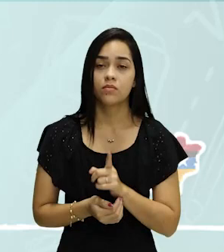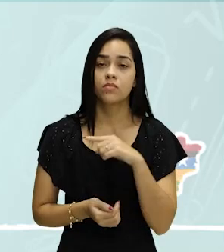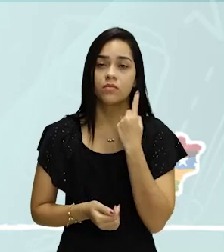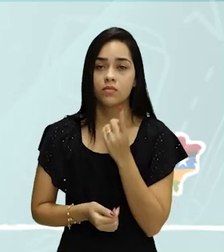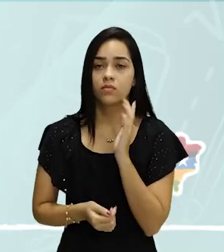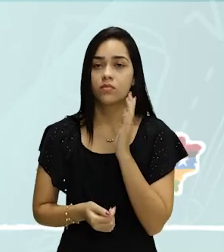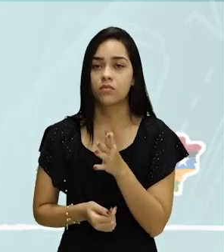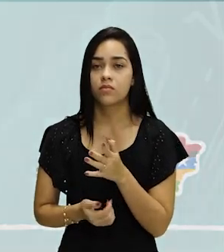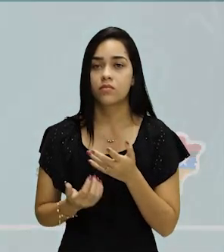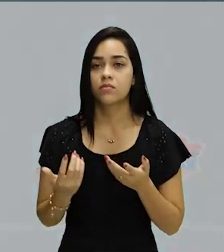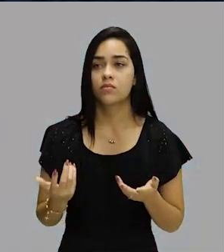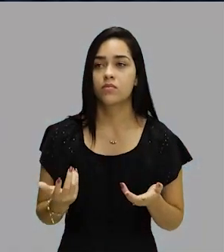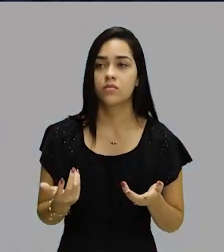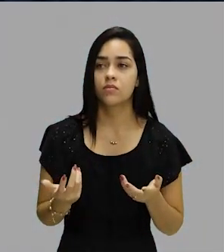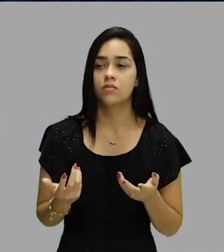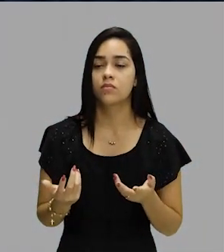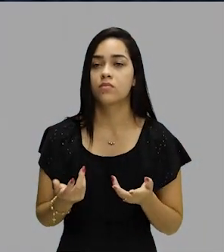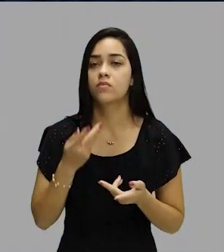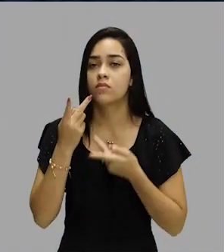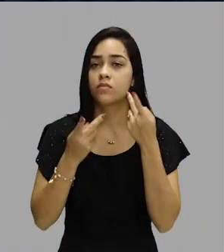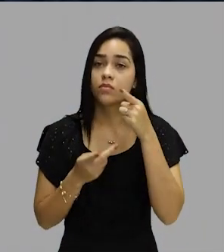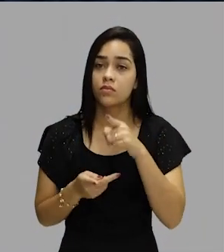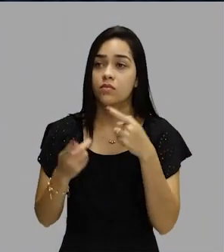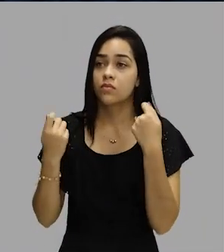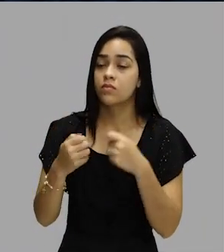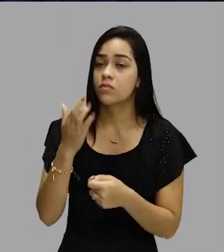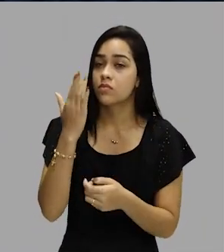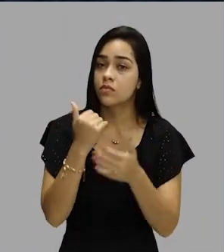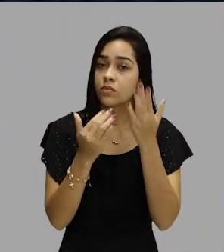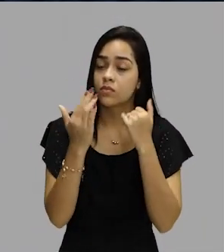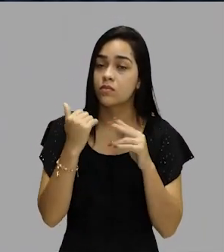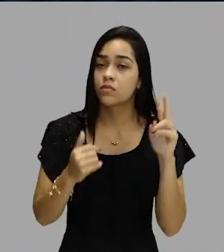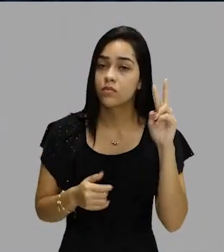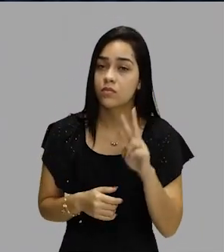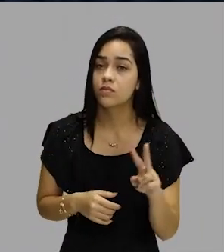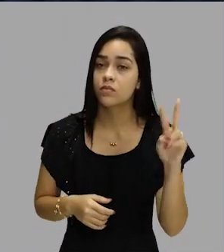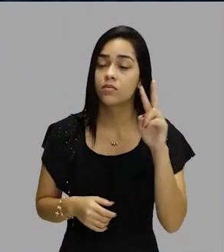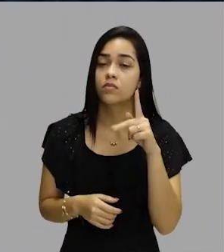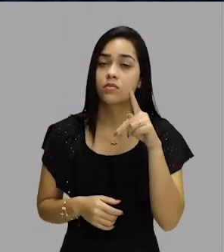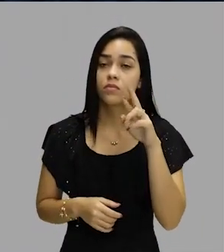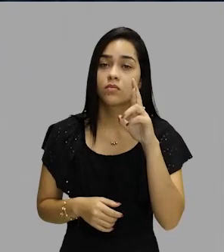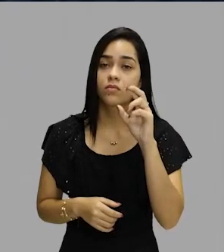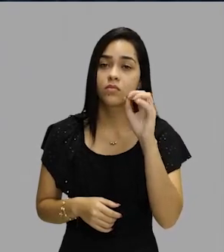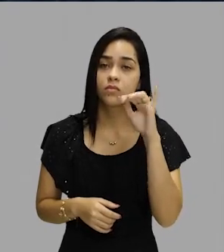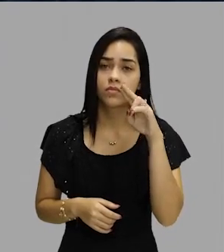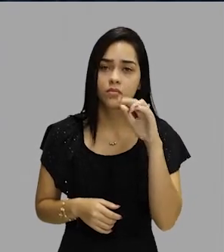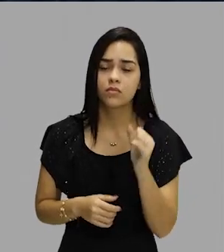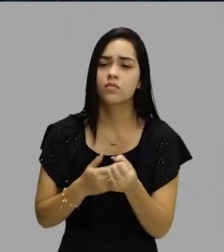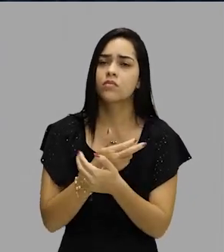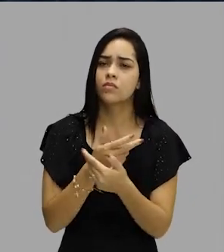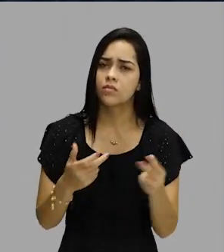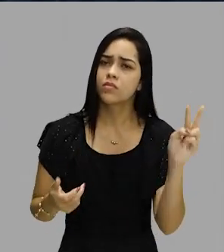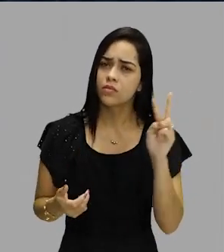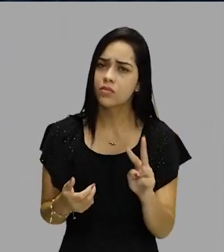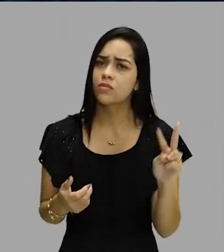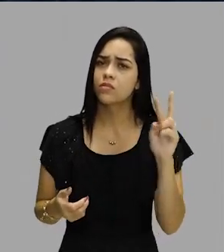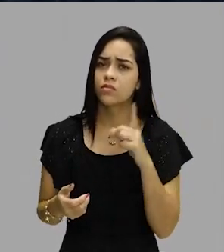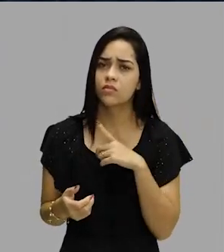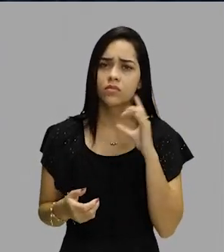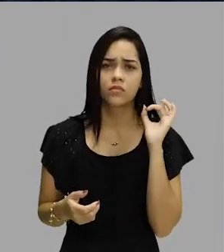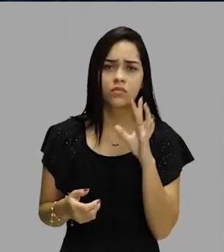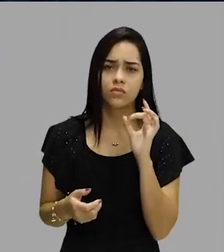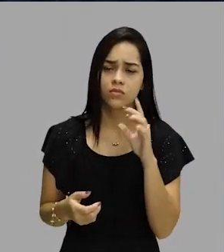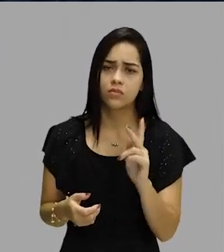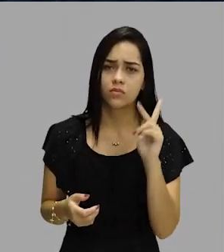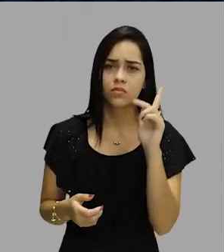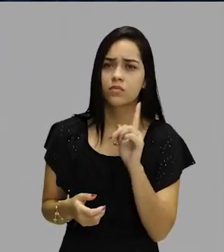sempre é falado, você tem que se alimentar de vitaminas, de proteínas. Tem várias vitaminas, pessoal. Não apenas